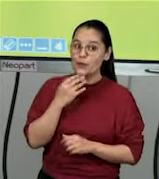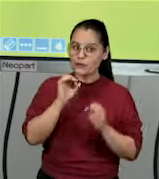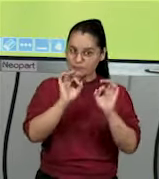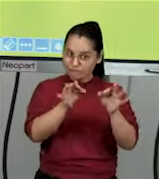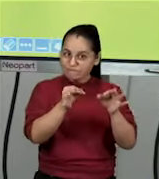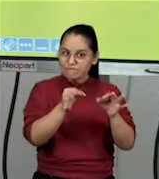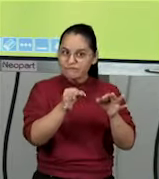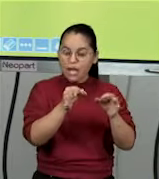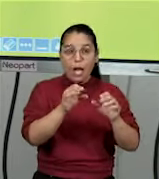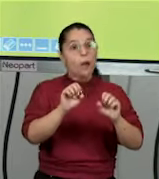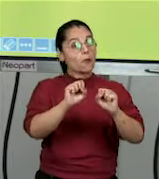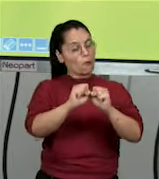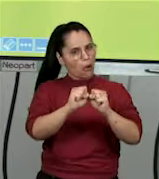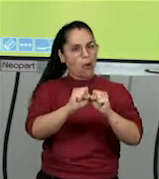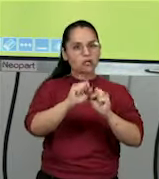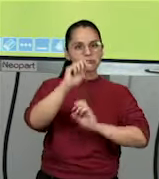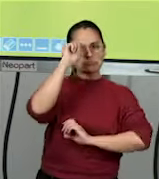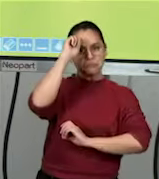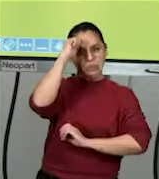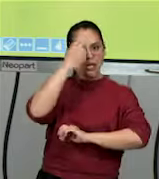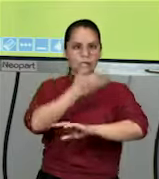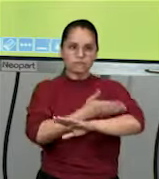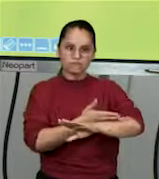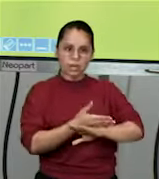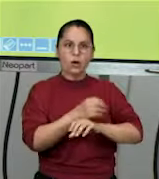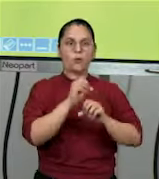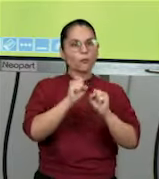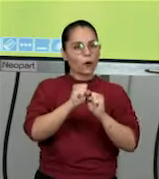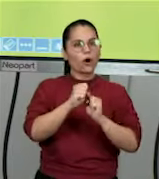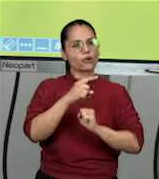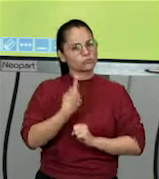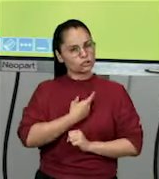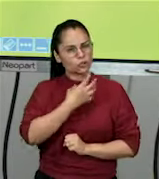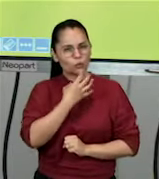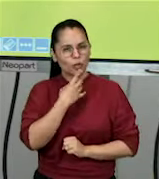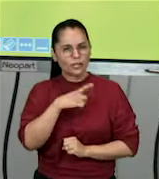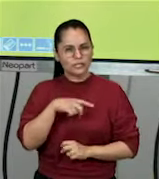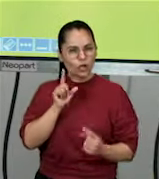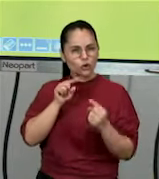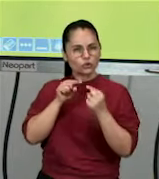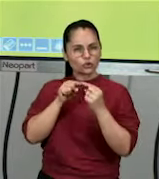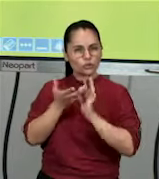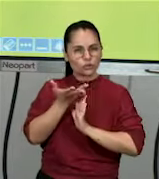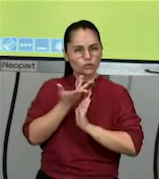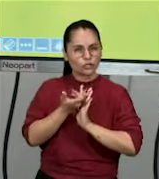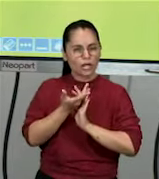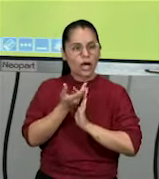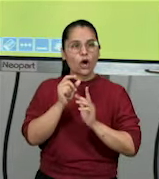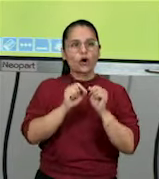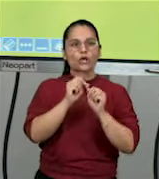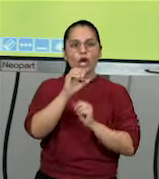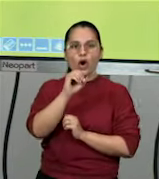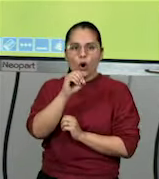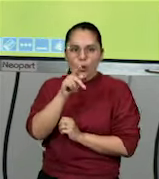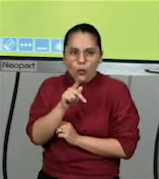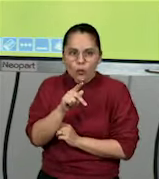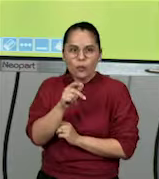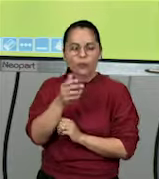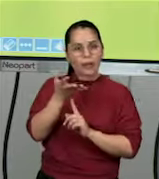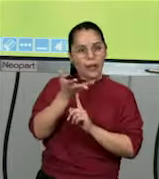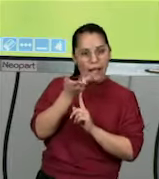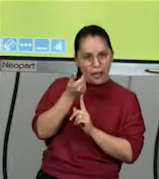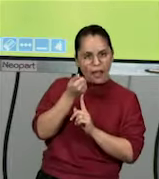ser em preto e branco. Claro que pode, a gente conhece. Tem um estilo de arte chamado de op art. É um